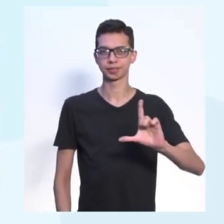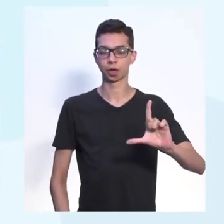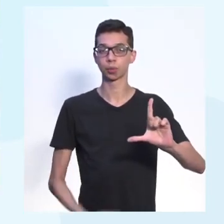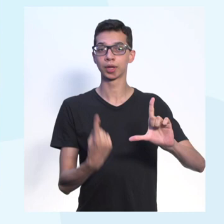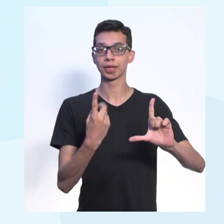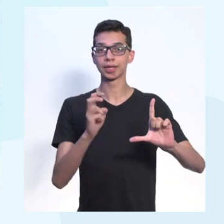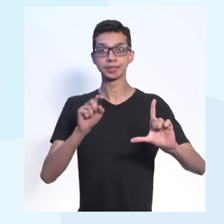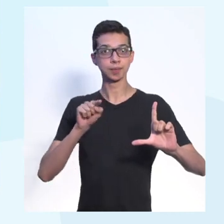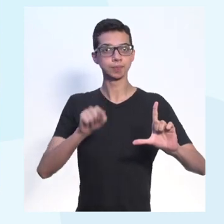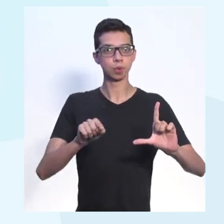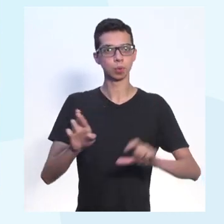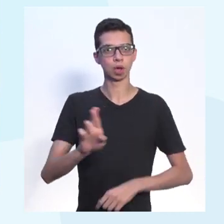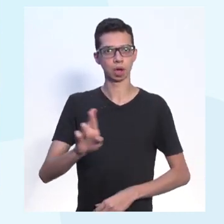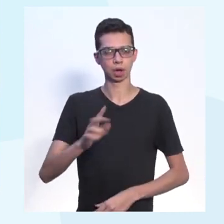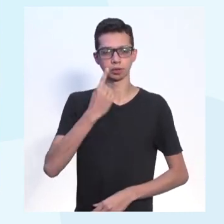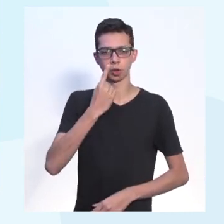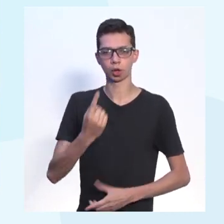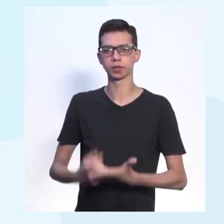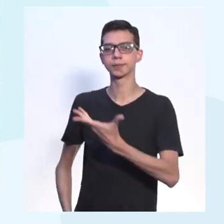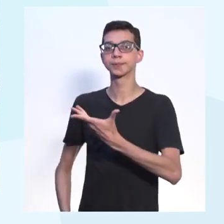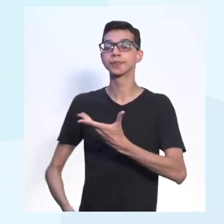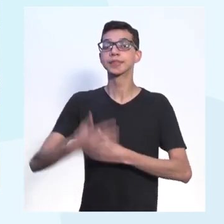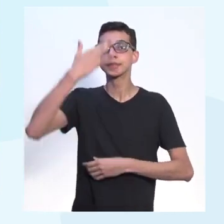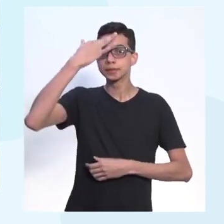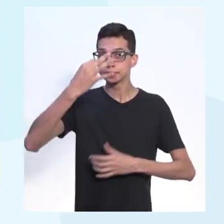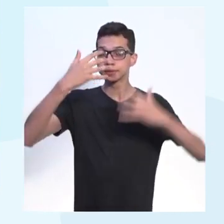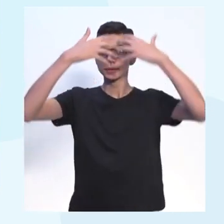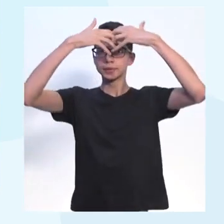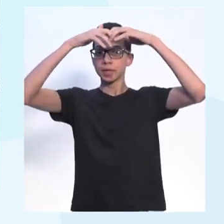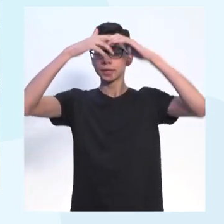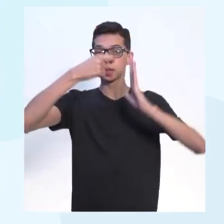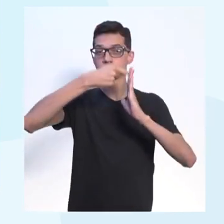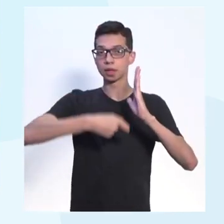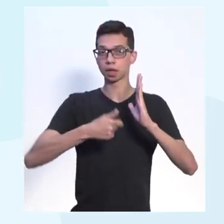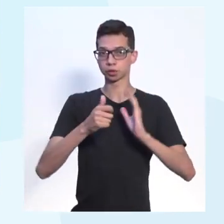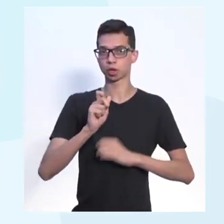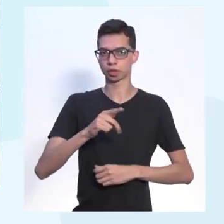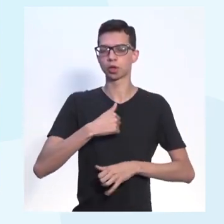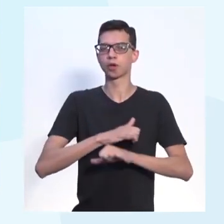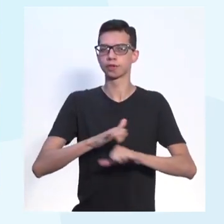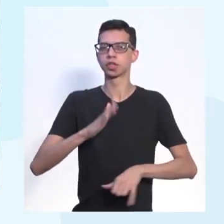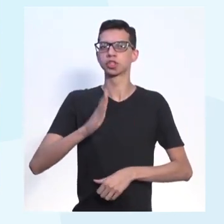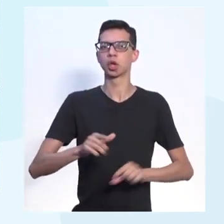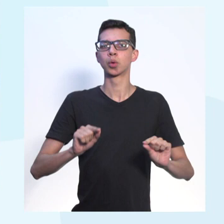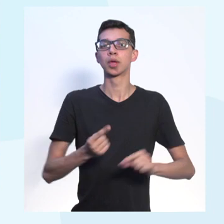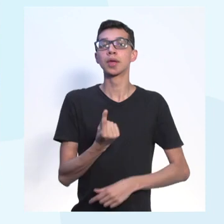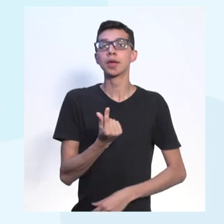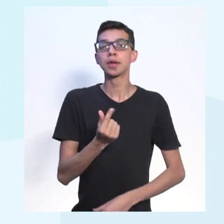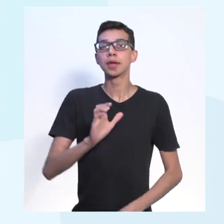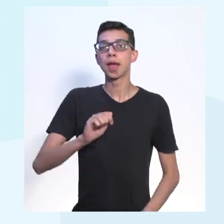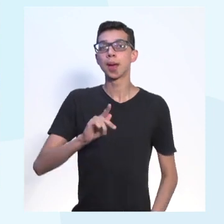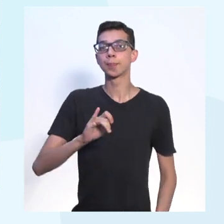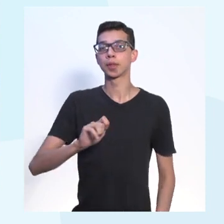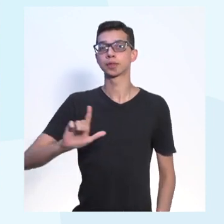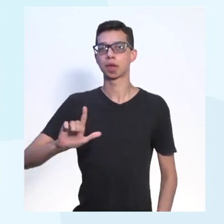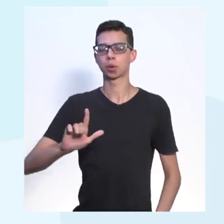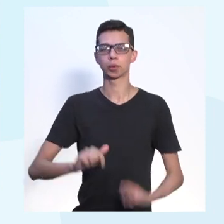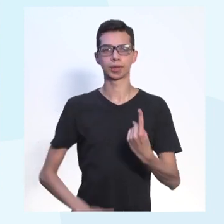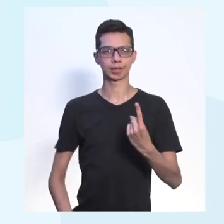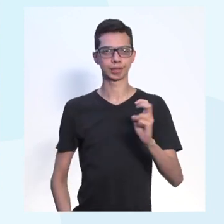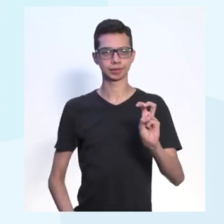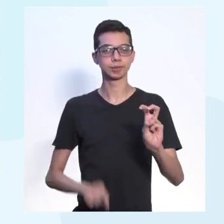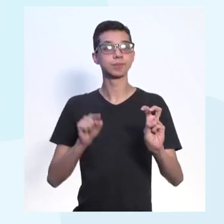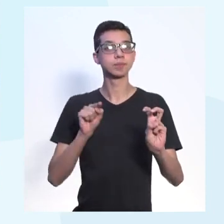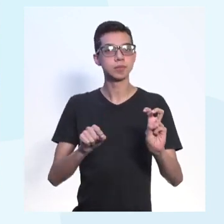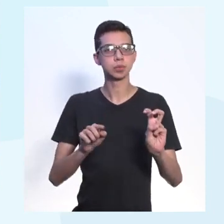R$15.000. Então, ó, interpretação do texto. Já estou afirmando que o capital,